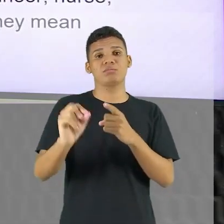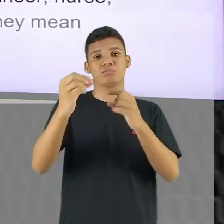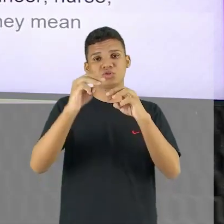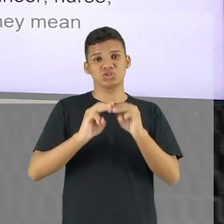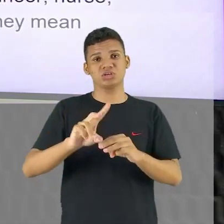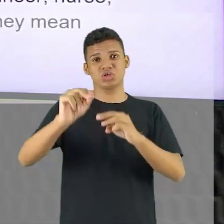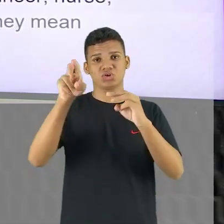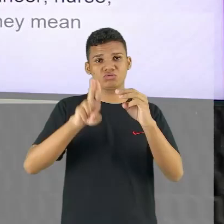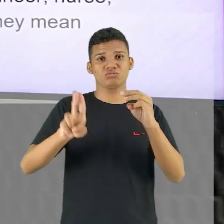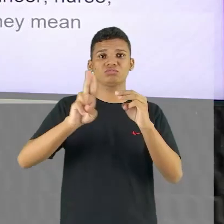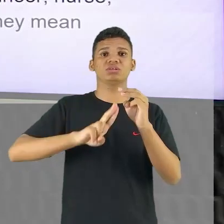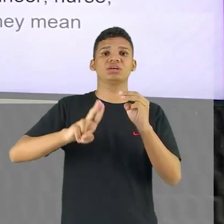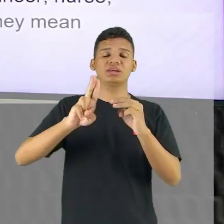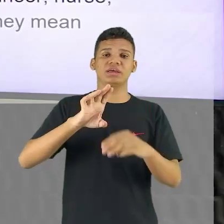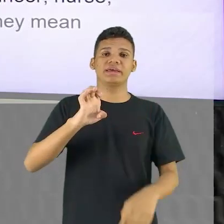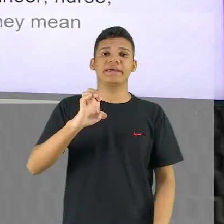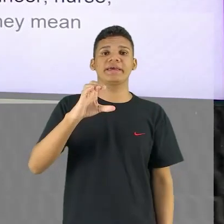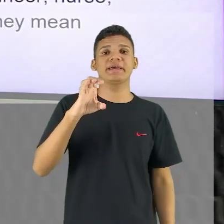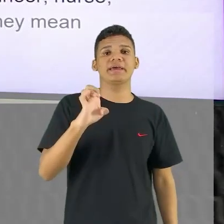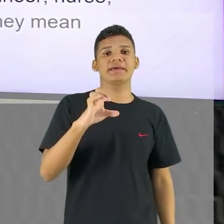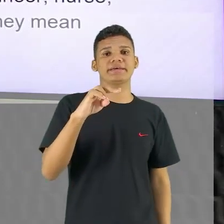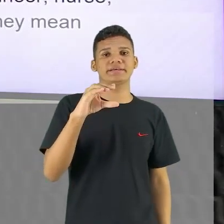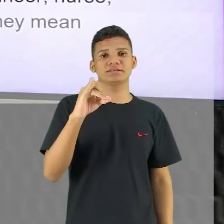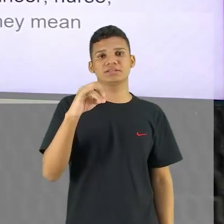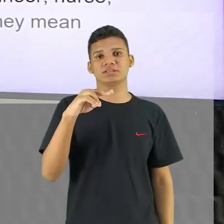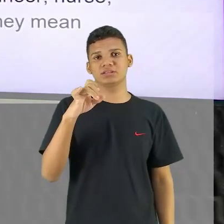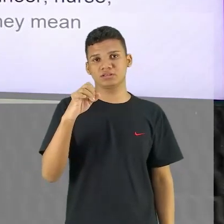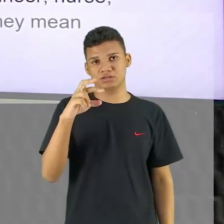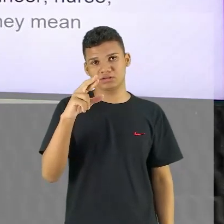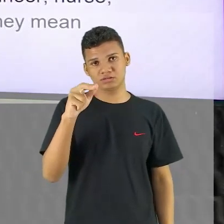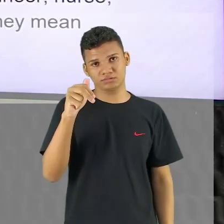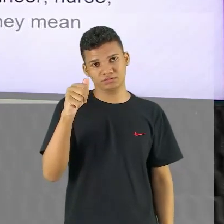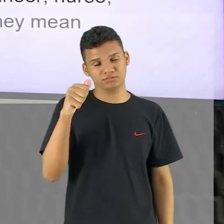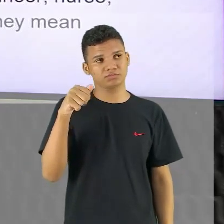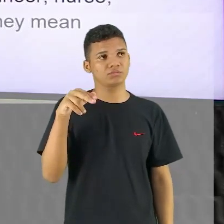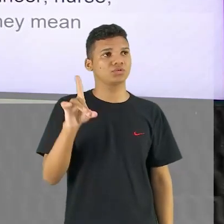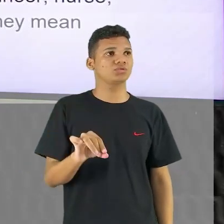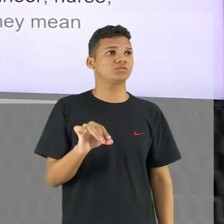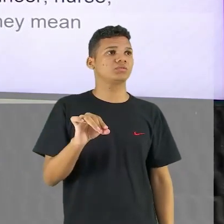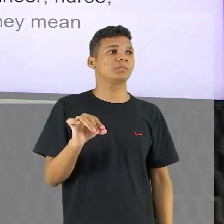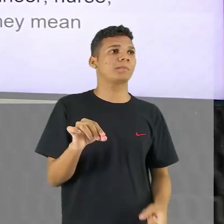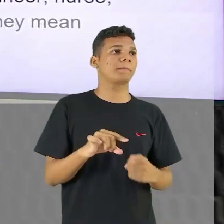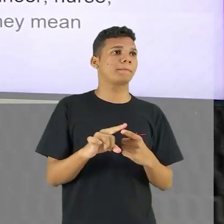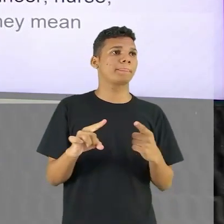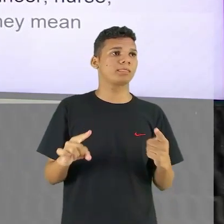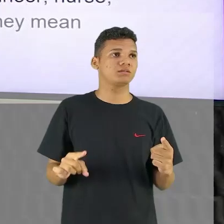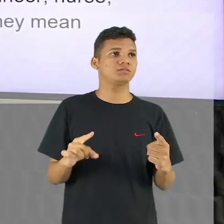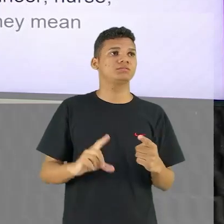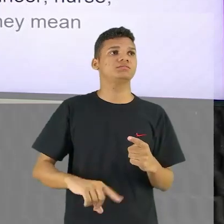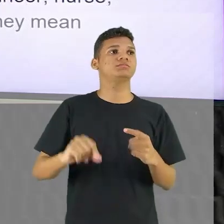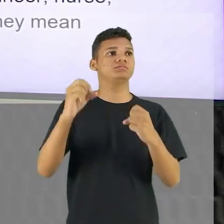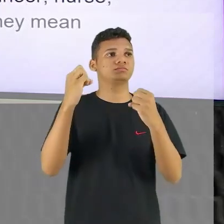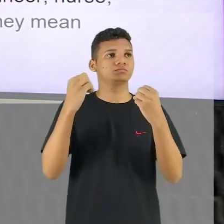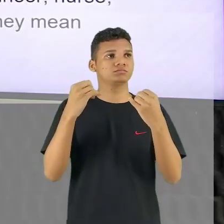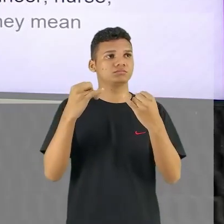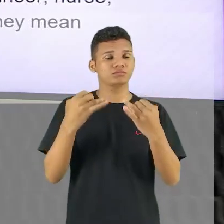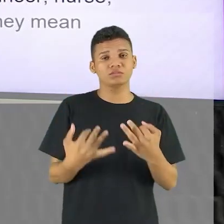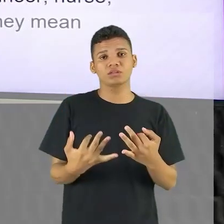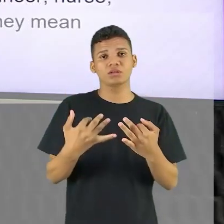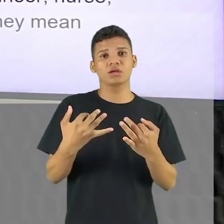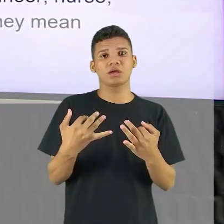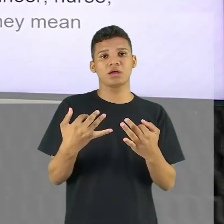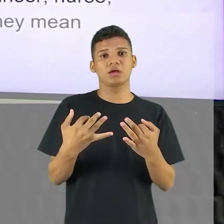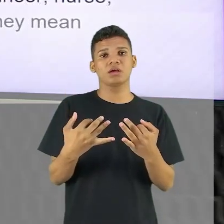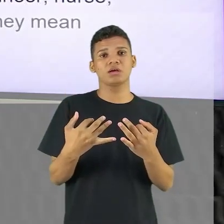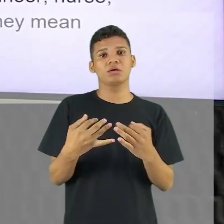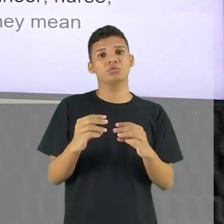palavra incinerados, para fazer essa associação com mushroom clouds, são as nuvens